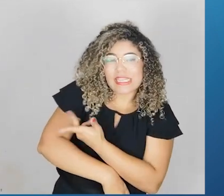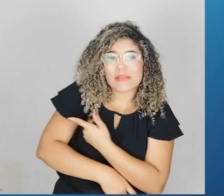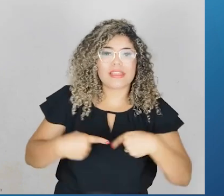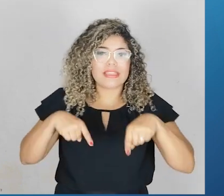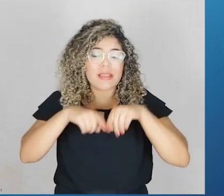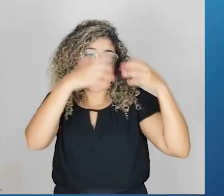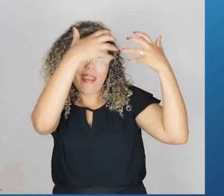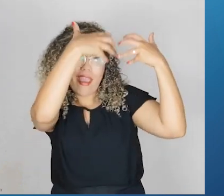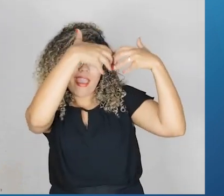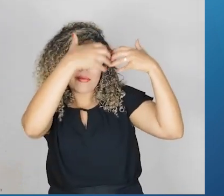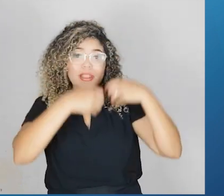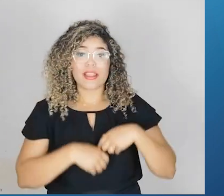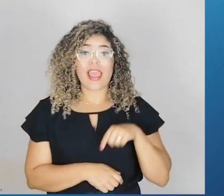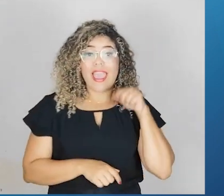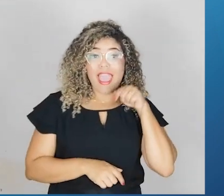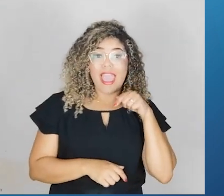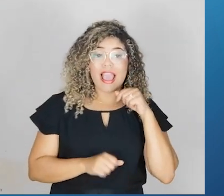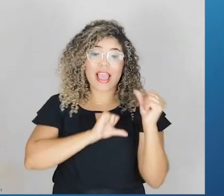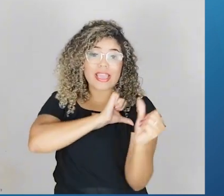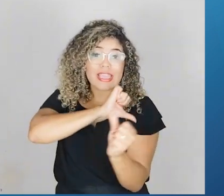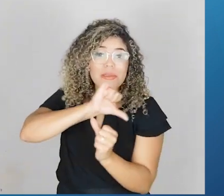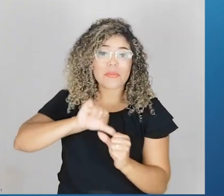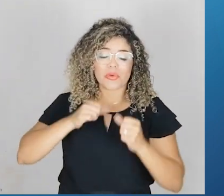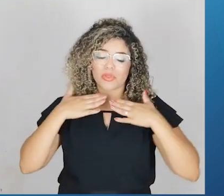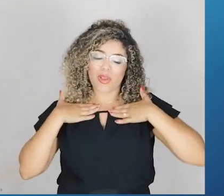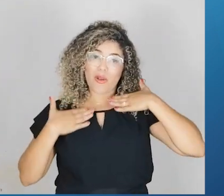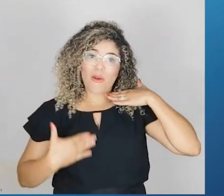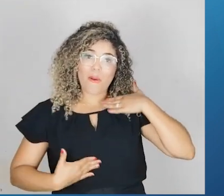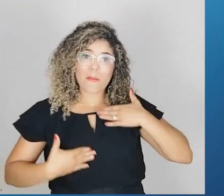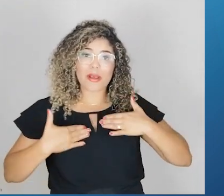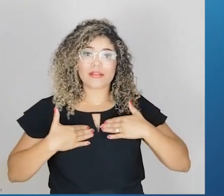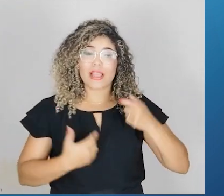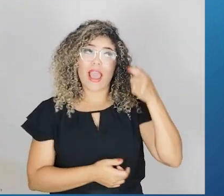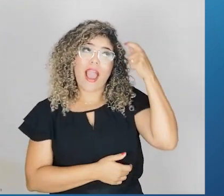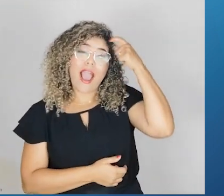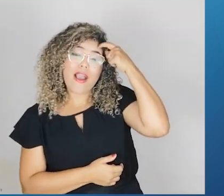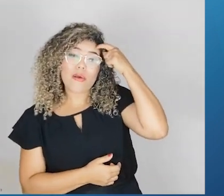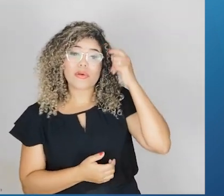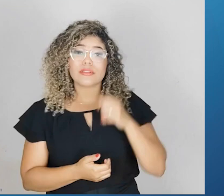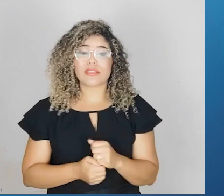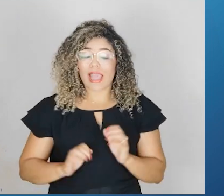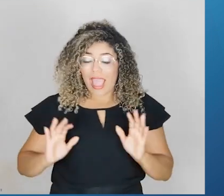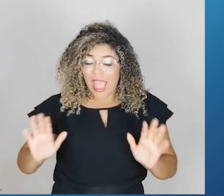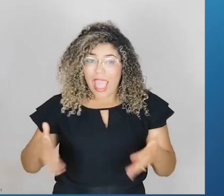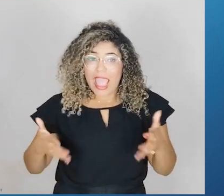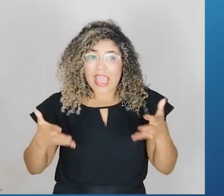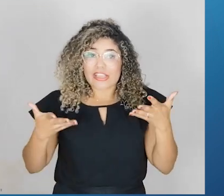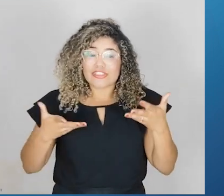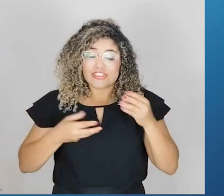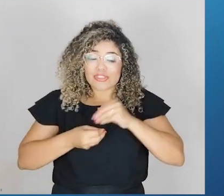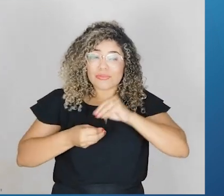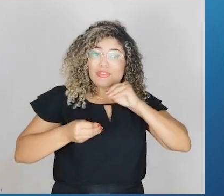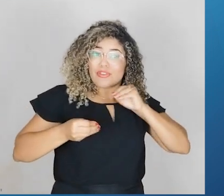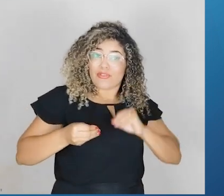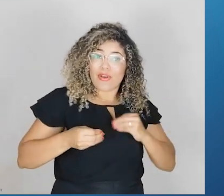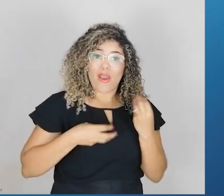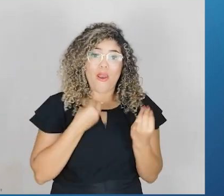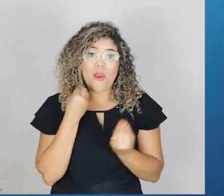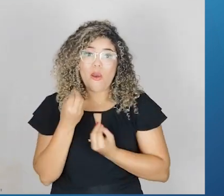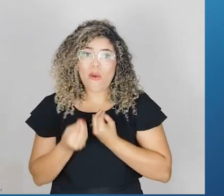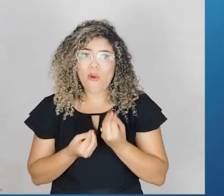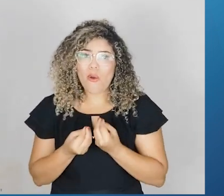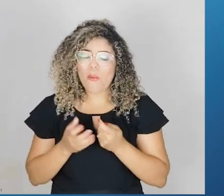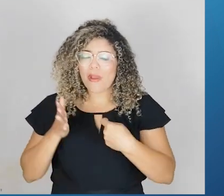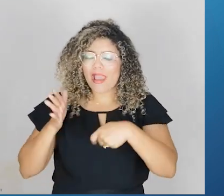Então nós temos aqui substâncias que alteram o comportamento, concentração, estímulos externos. Como que essas